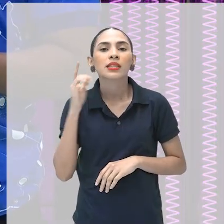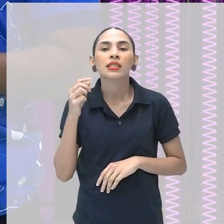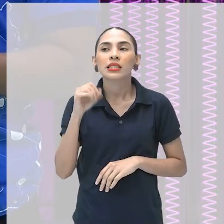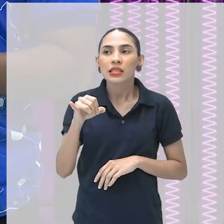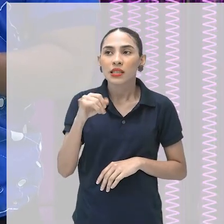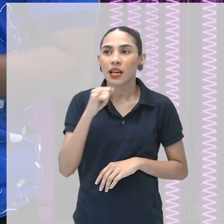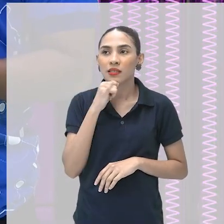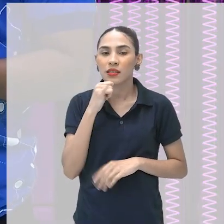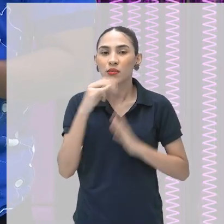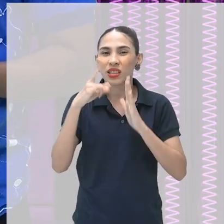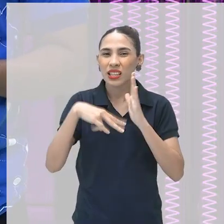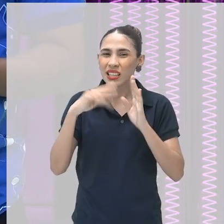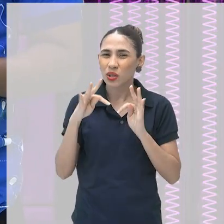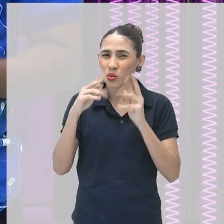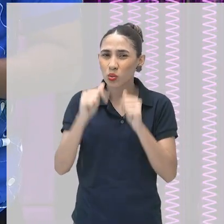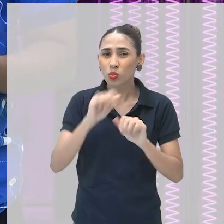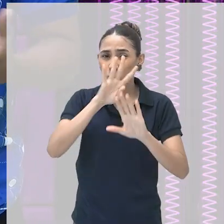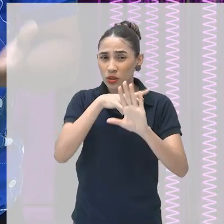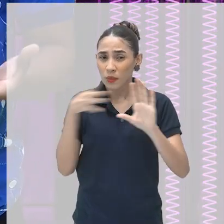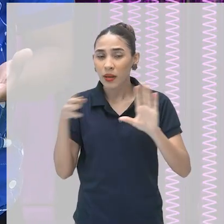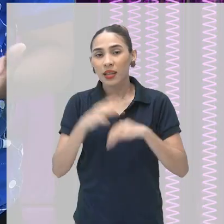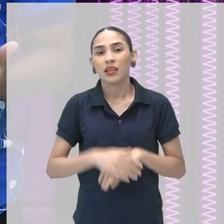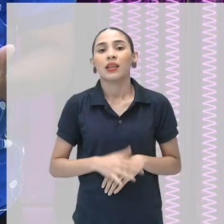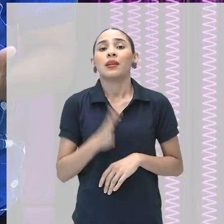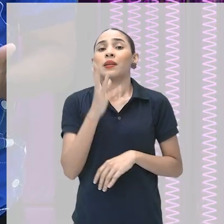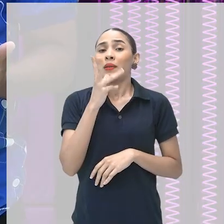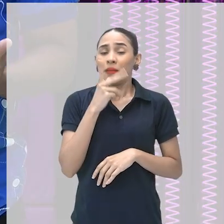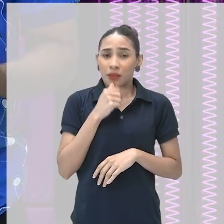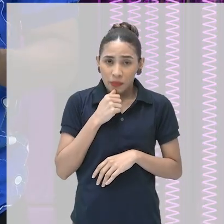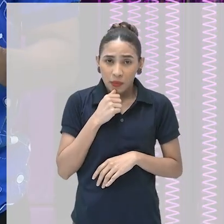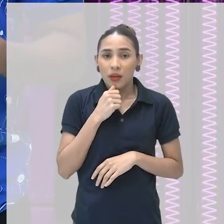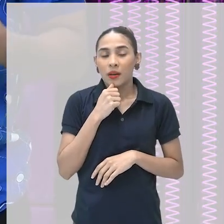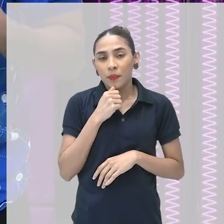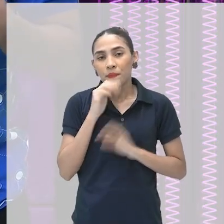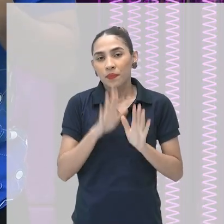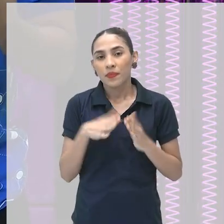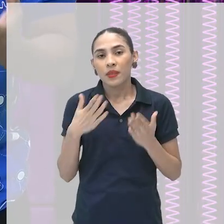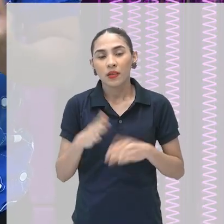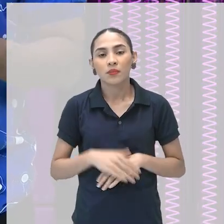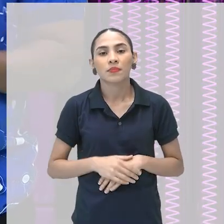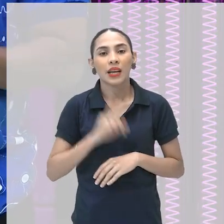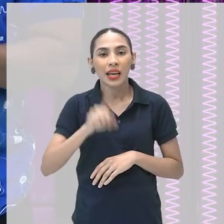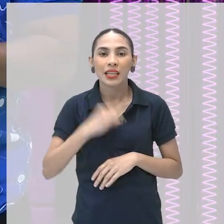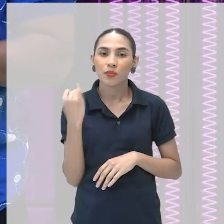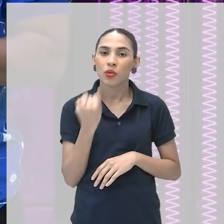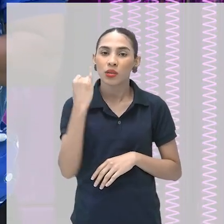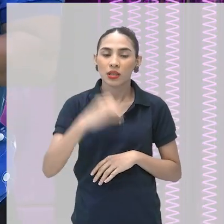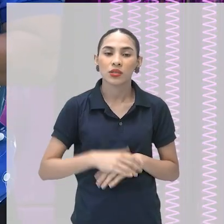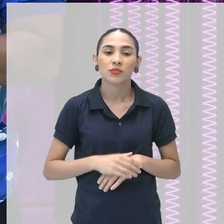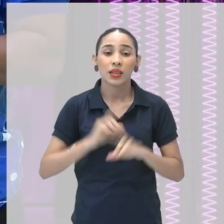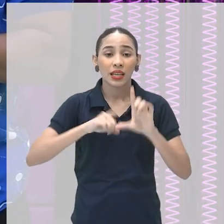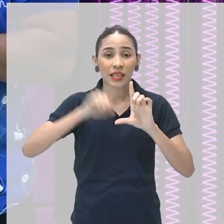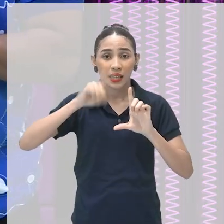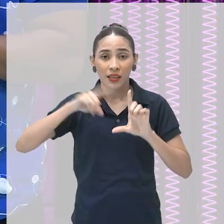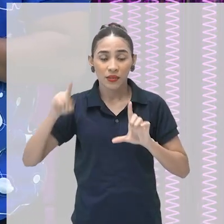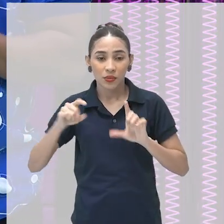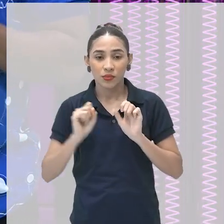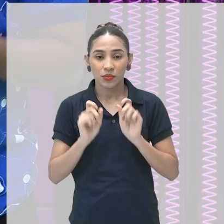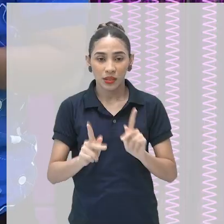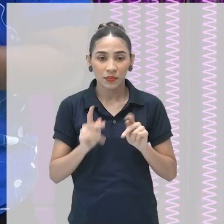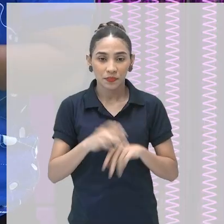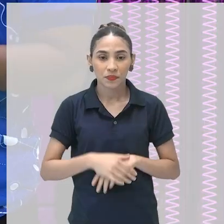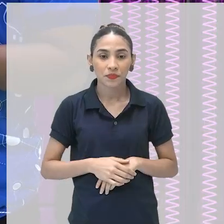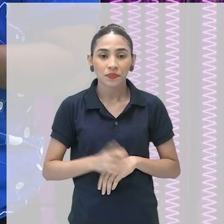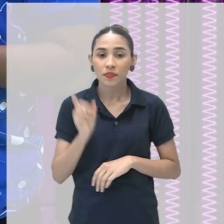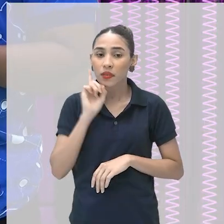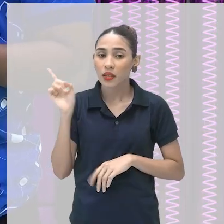que ler tudo isso em uma tabela, ia demorar muito. Então, essa que é a importância dos gráficos. Tudo bom?